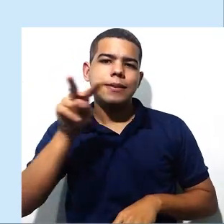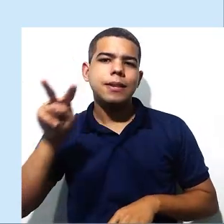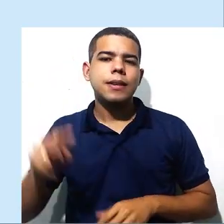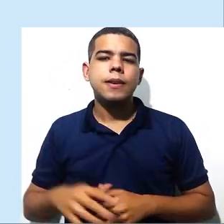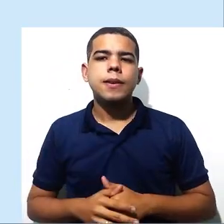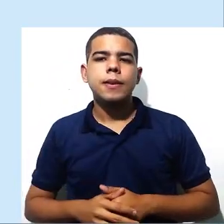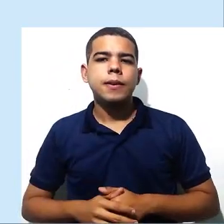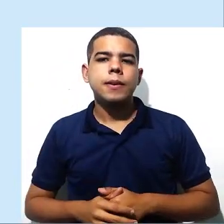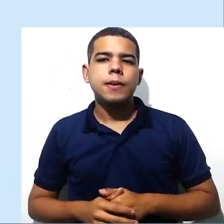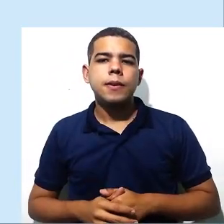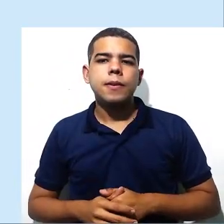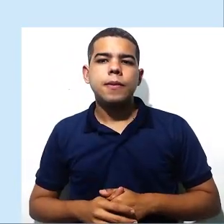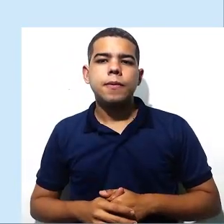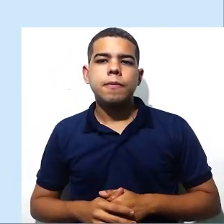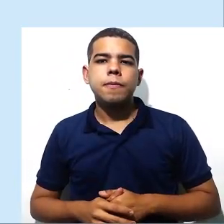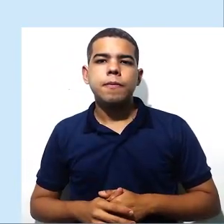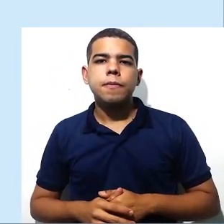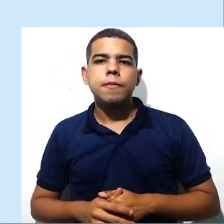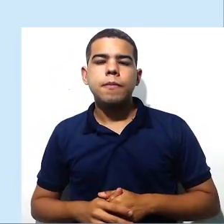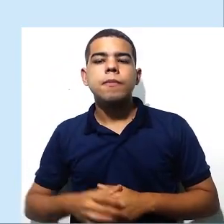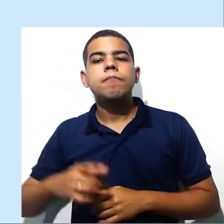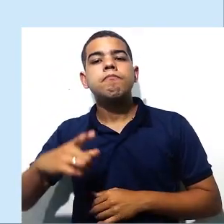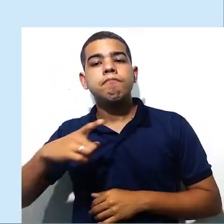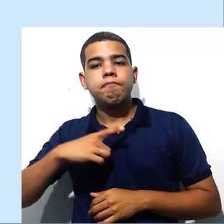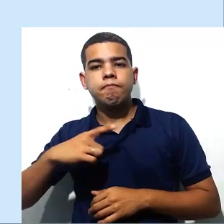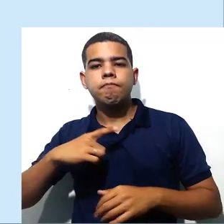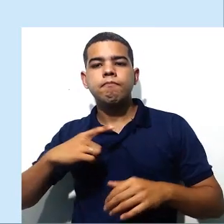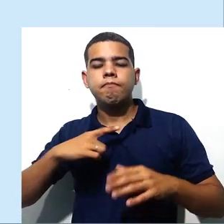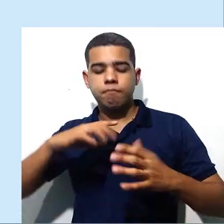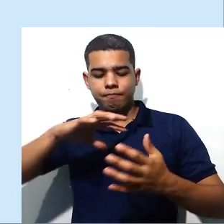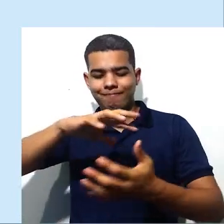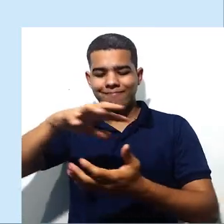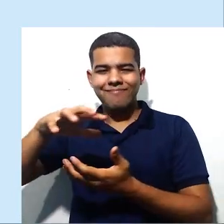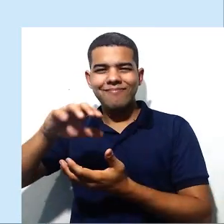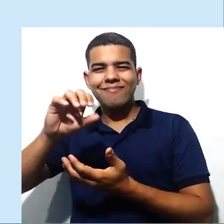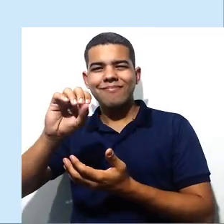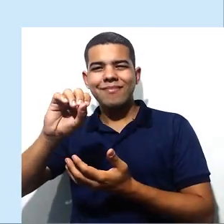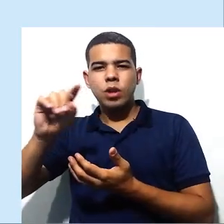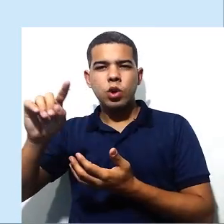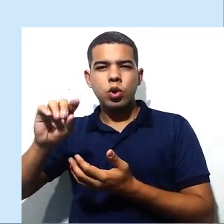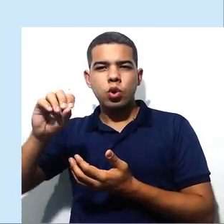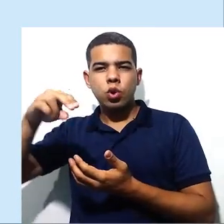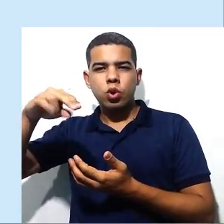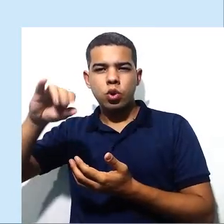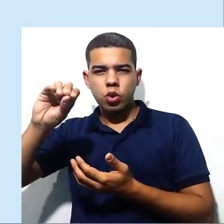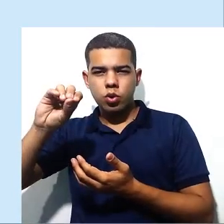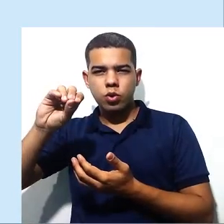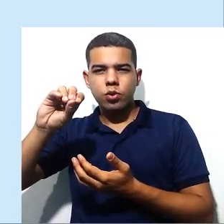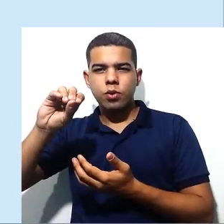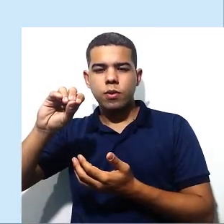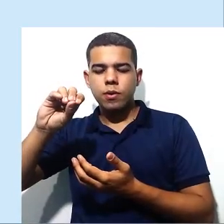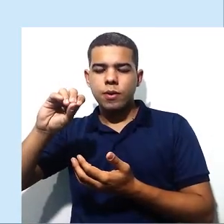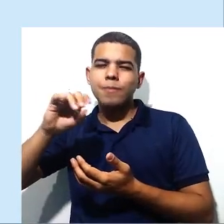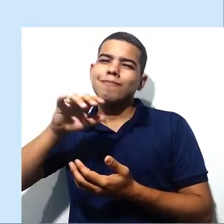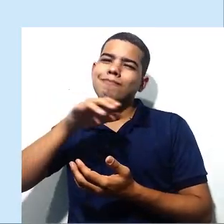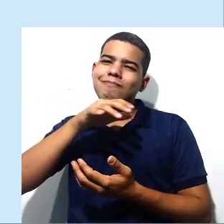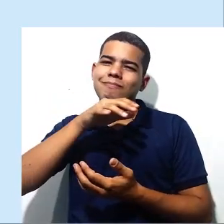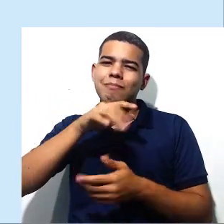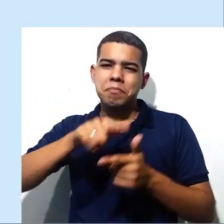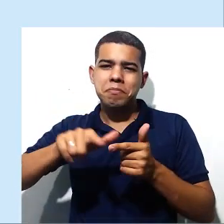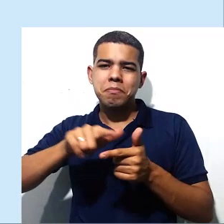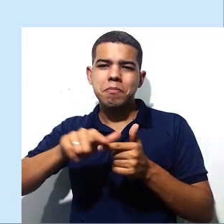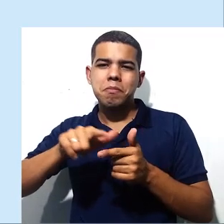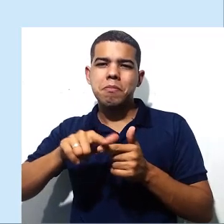existe hoje na nossa camada de ozônio, os raios ultravioletas eles estão atingindo a Terra numa